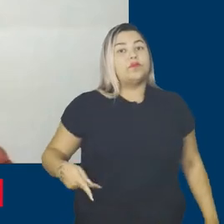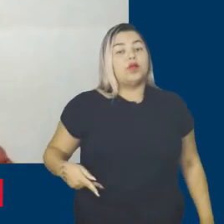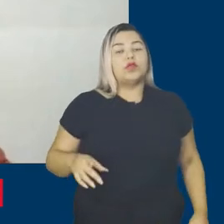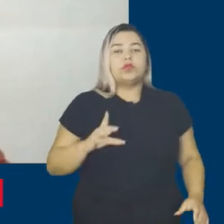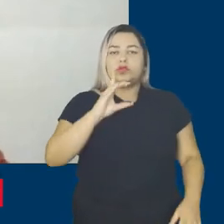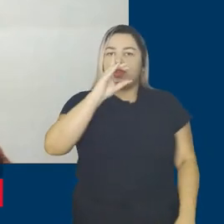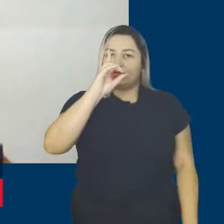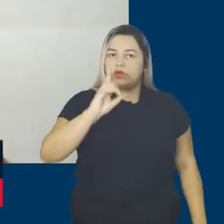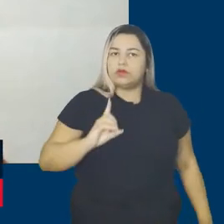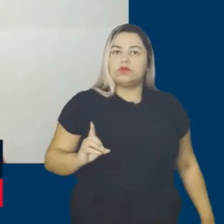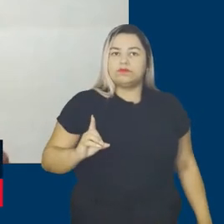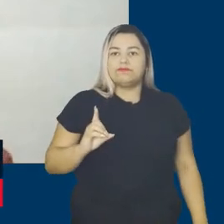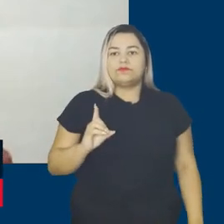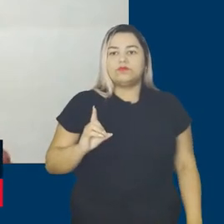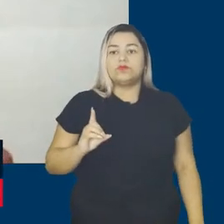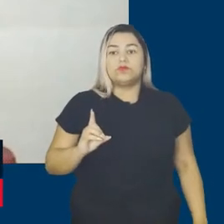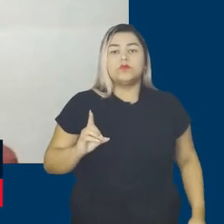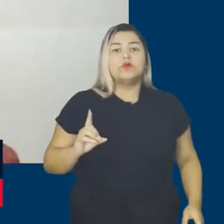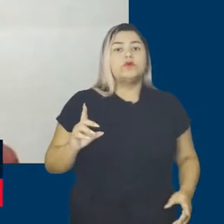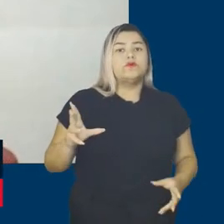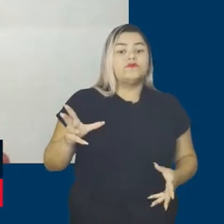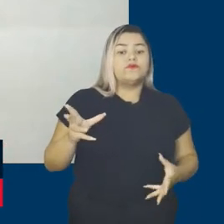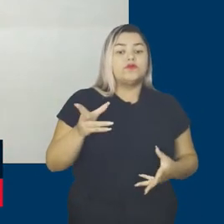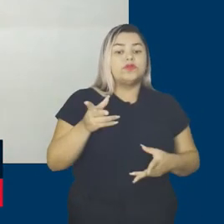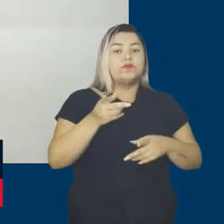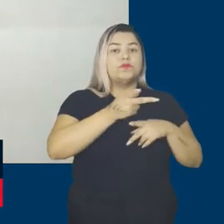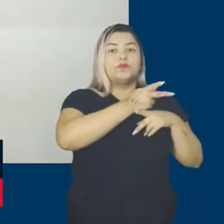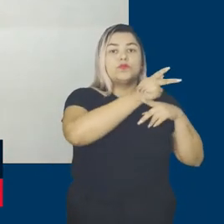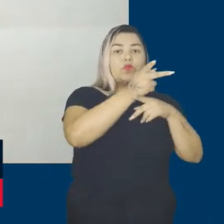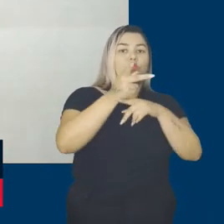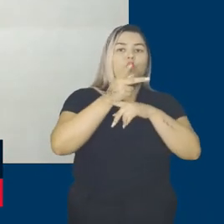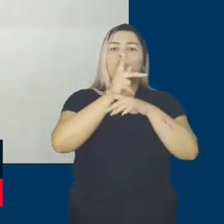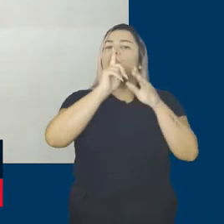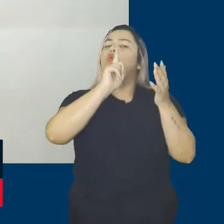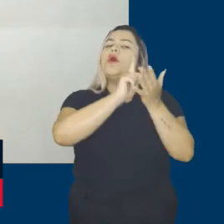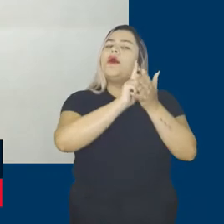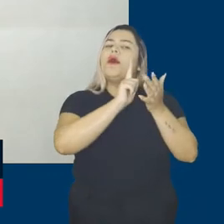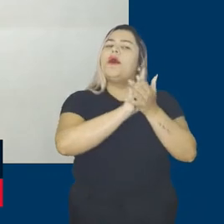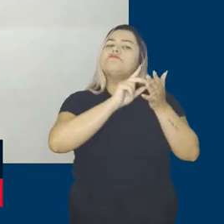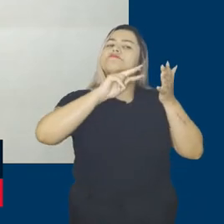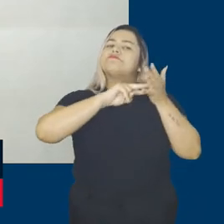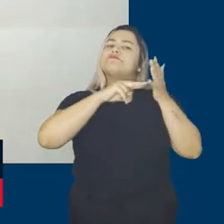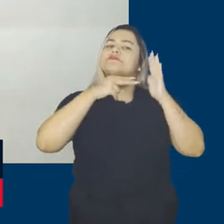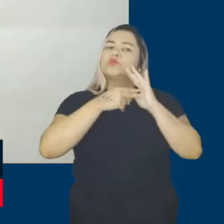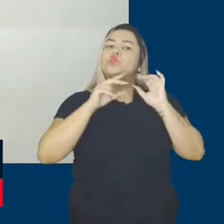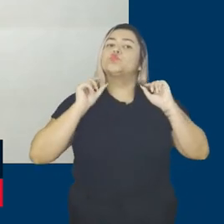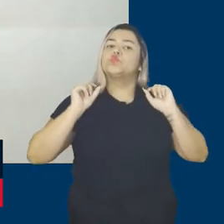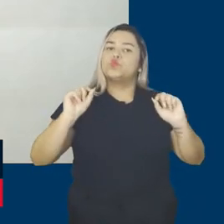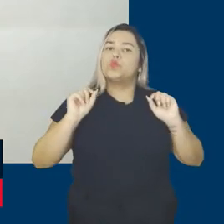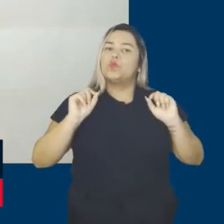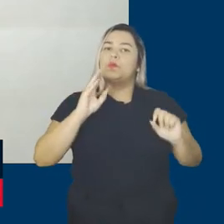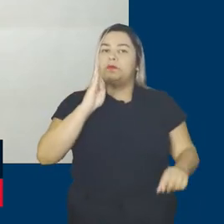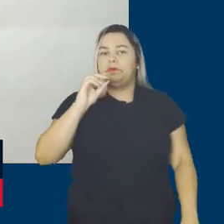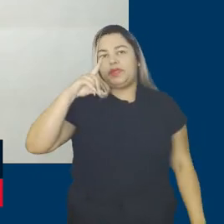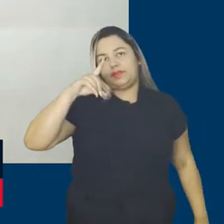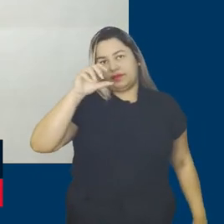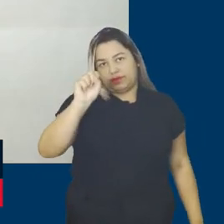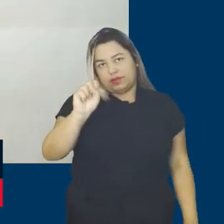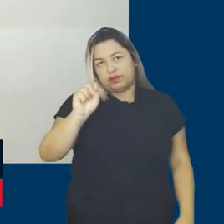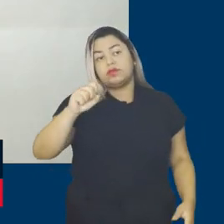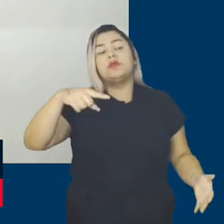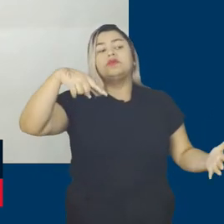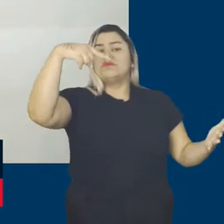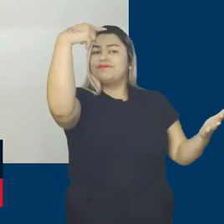diretoria, vem resgatando, né? Qual é o papel do BNDES. O BNDES, ele